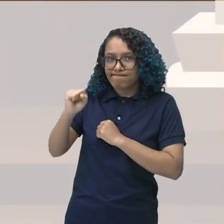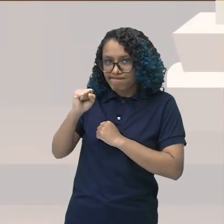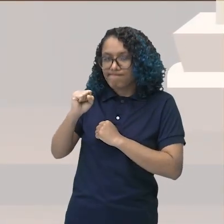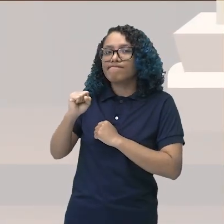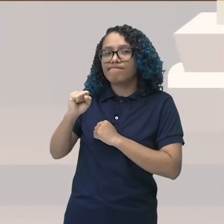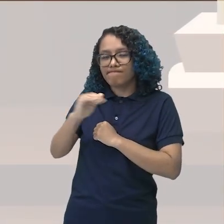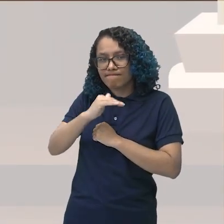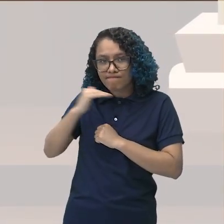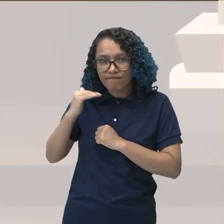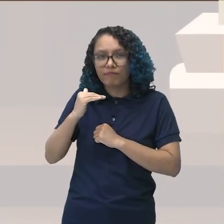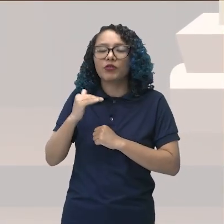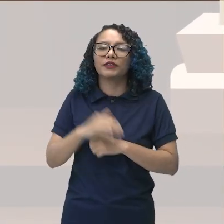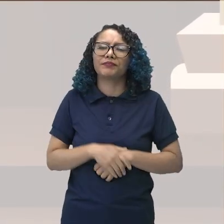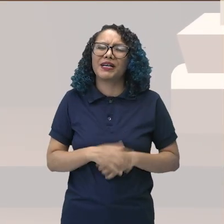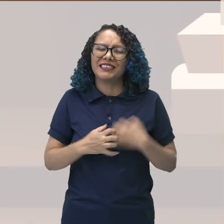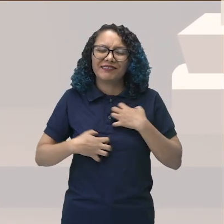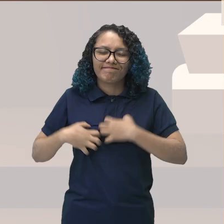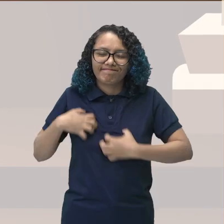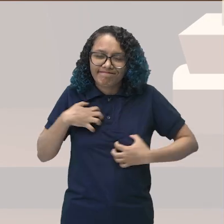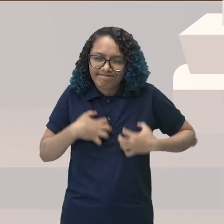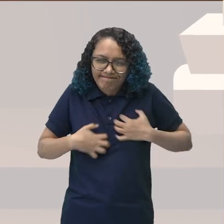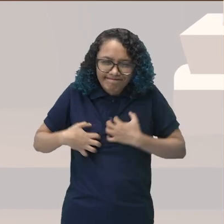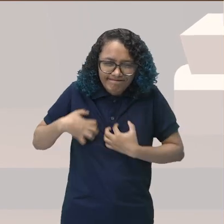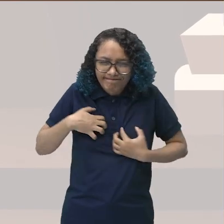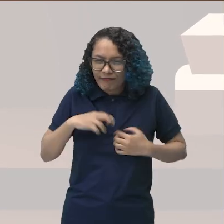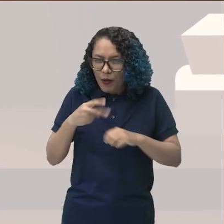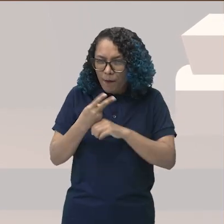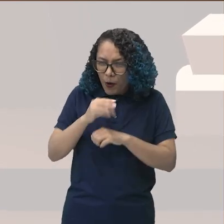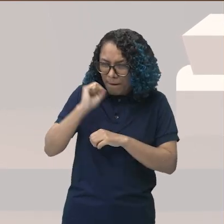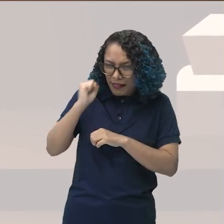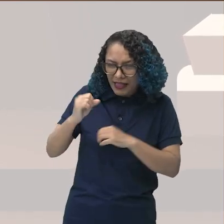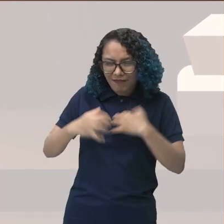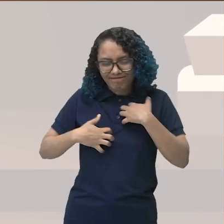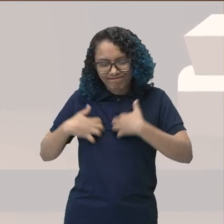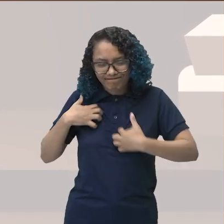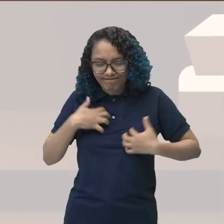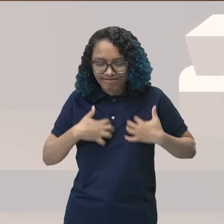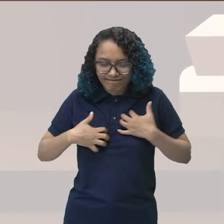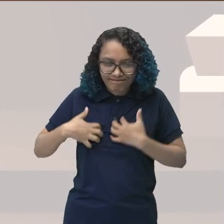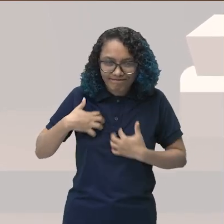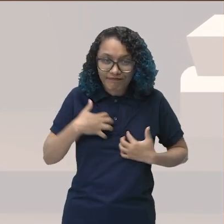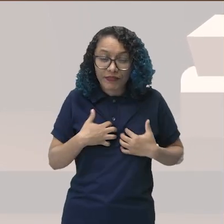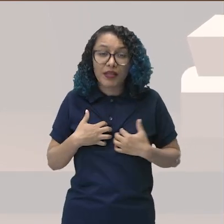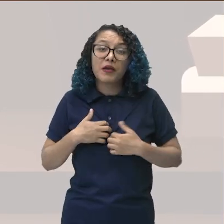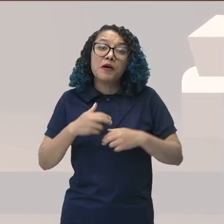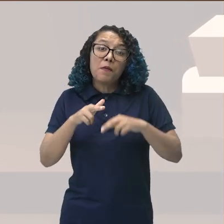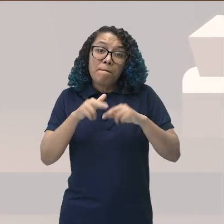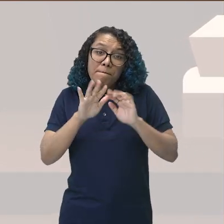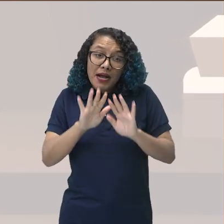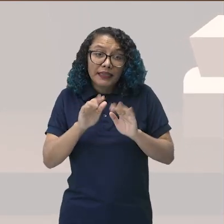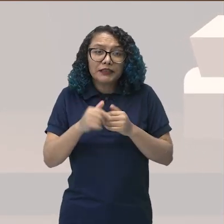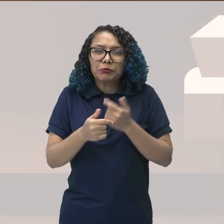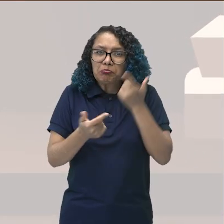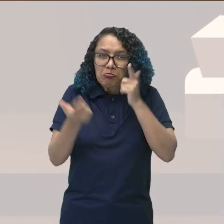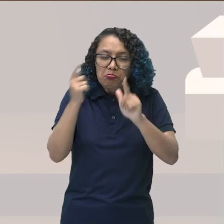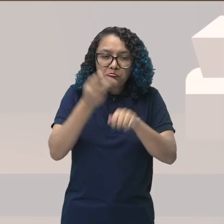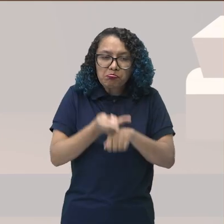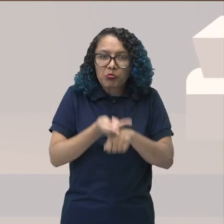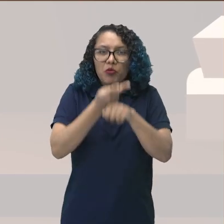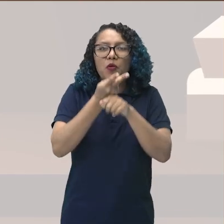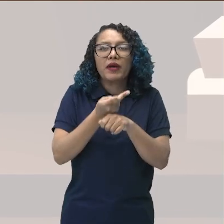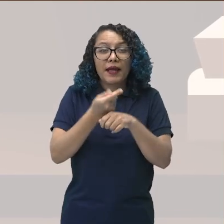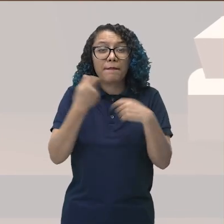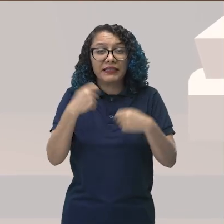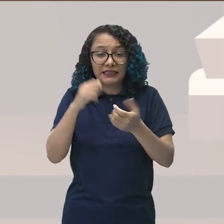ao derrotá-la, sentiu profunda tristeza. Por derrotar a esfinge, Édipo é premiado com a rainha e o reino